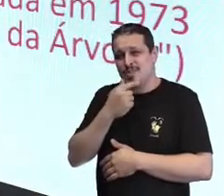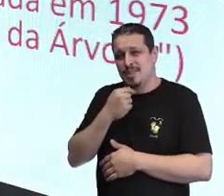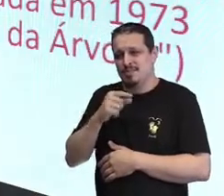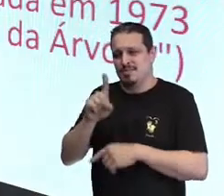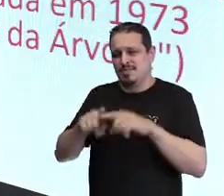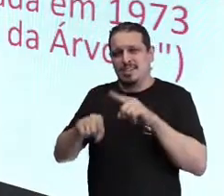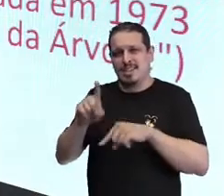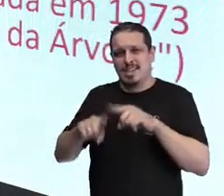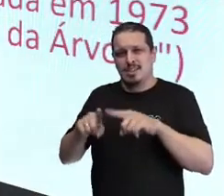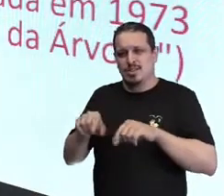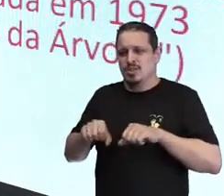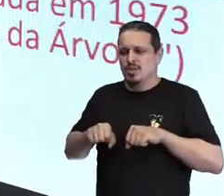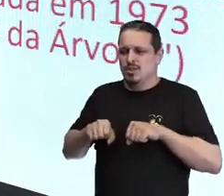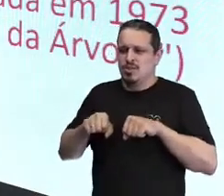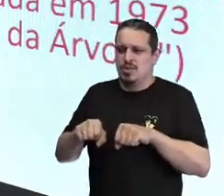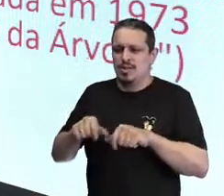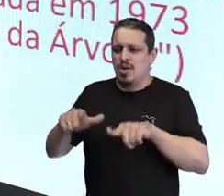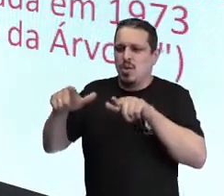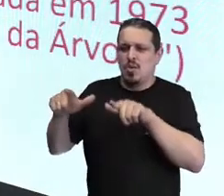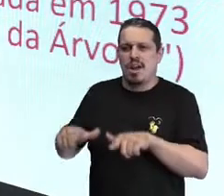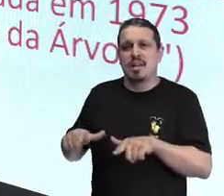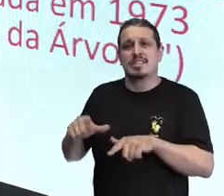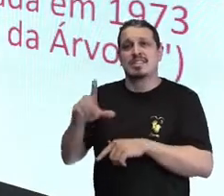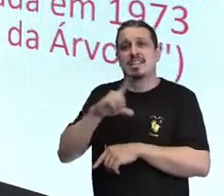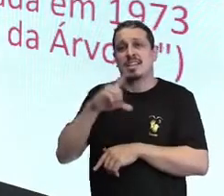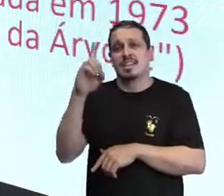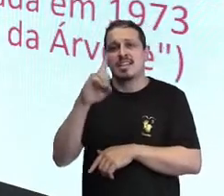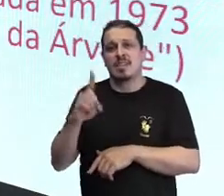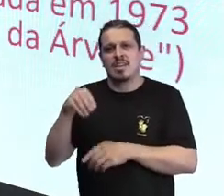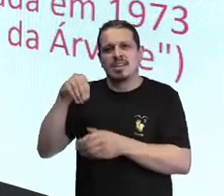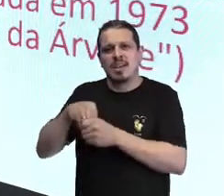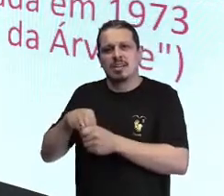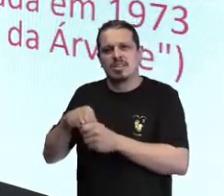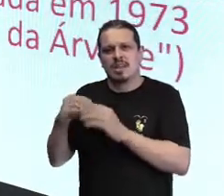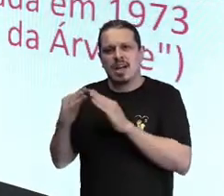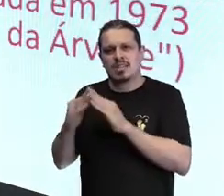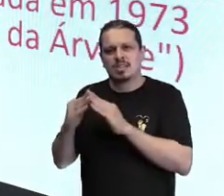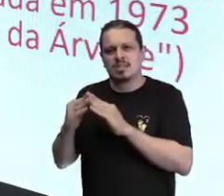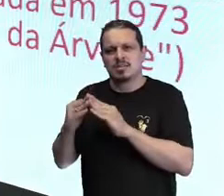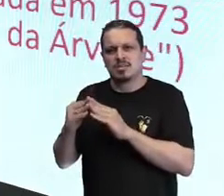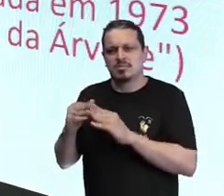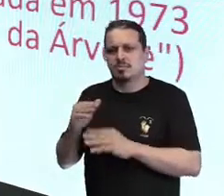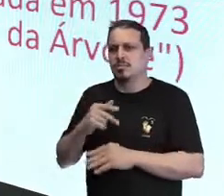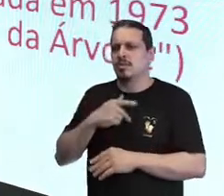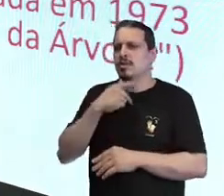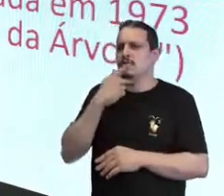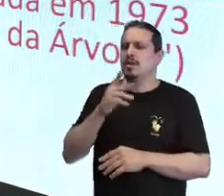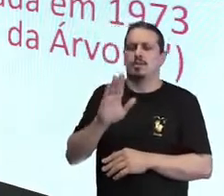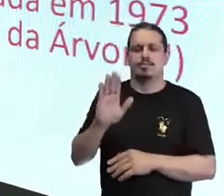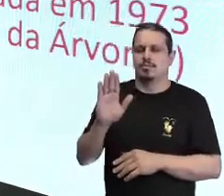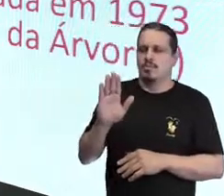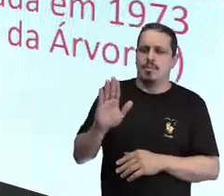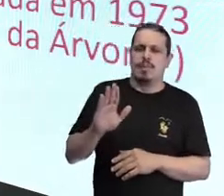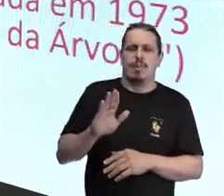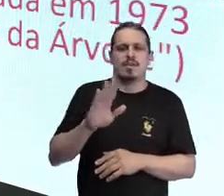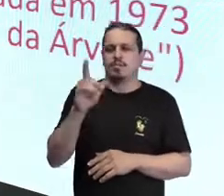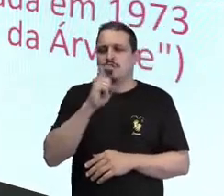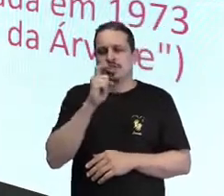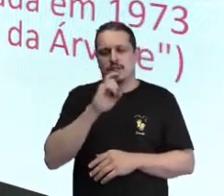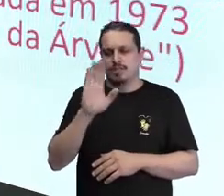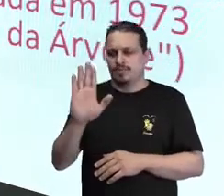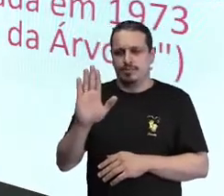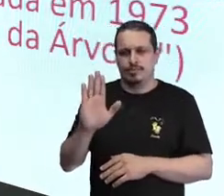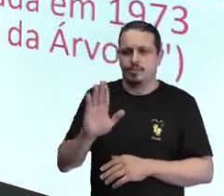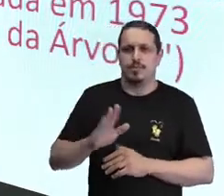que lugar de deficiente é em casa? Pois então, não sou eu que estou inventando. Então a gente expor os